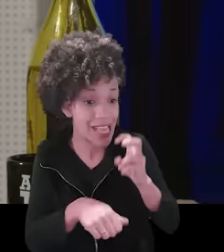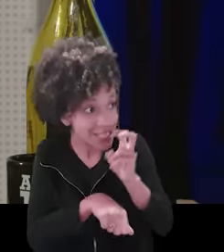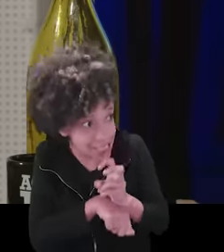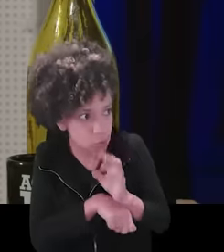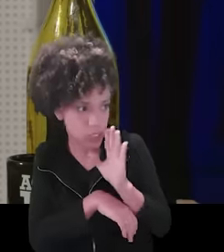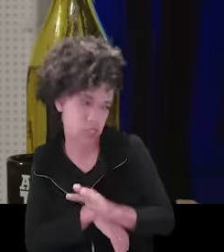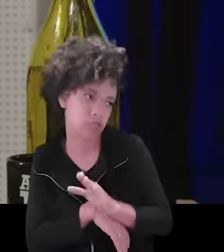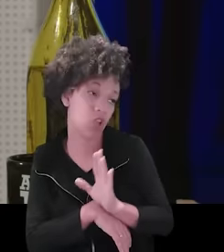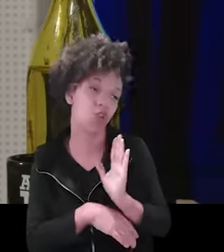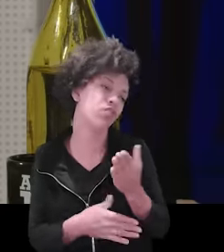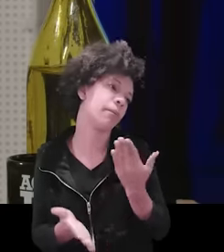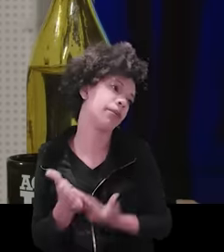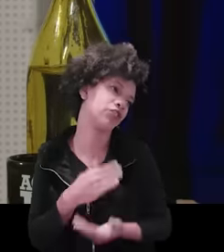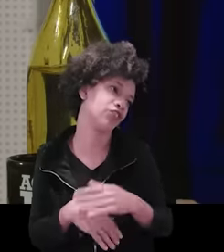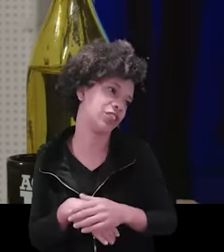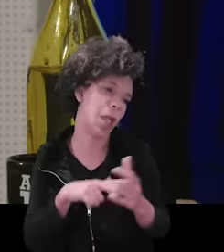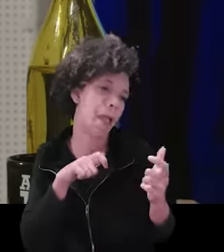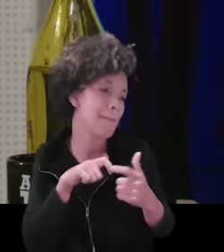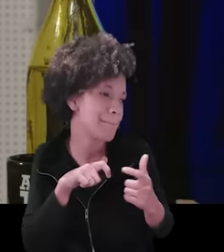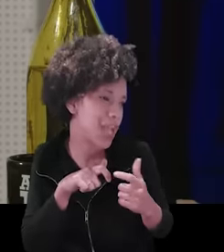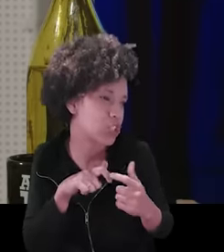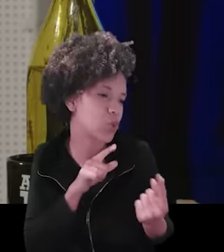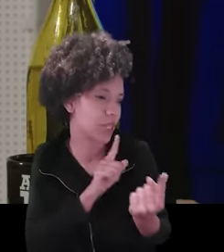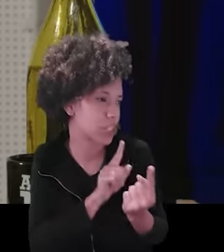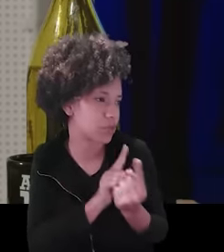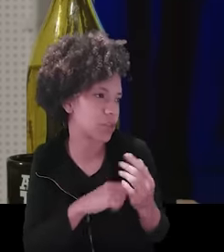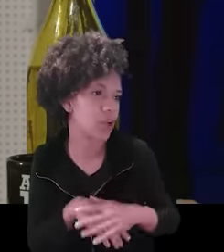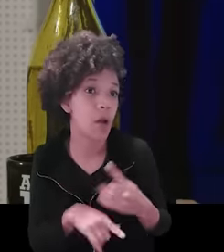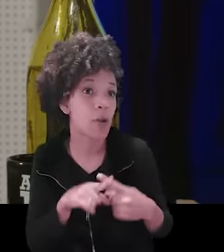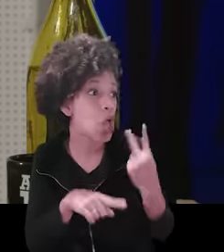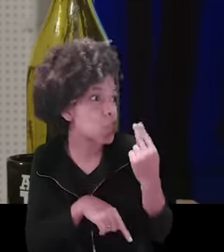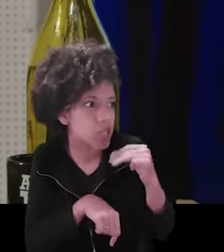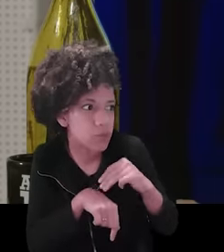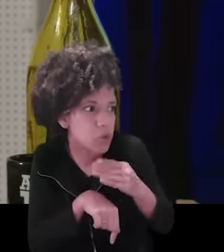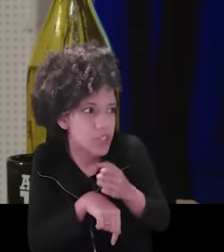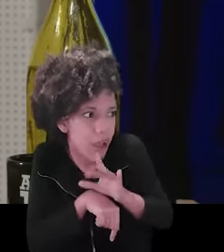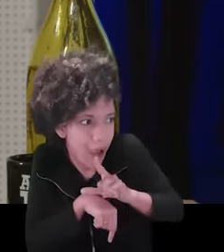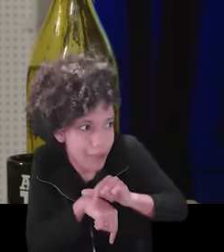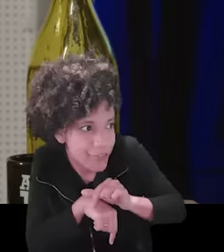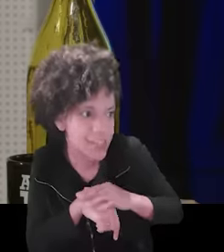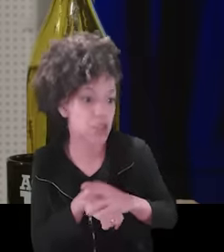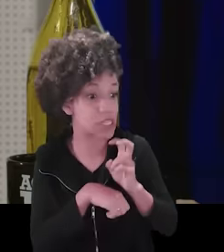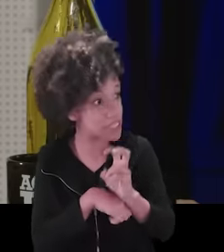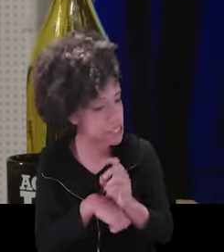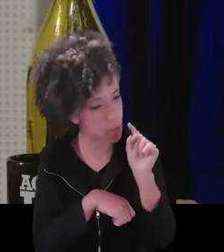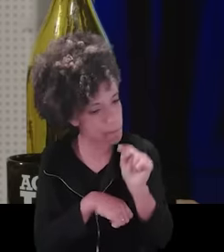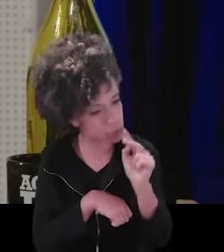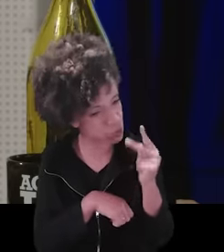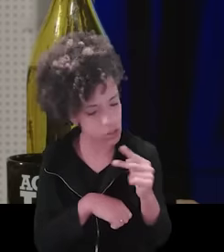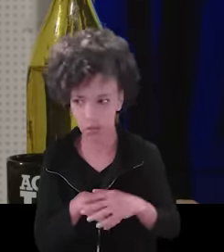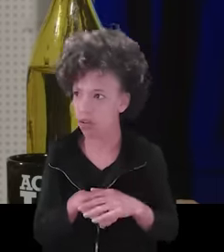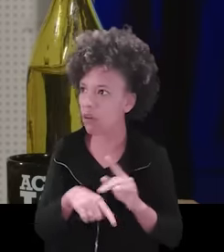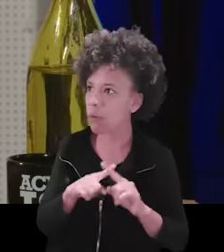marca lá 5 horas e chega eu já perdi consulta já perdi uma porque eu cheguei dois minutos atrasado 5:02